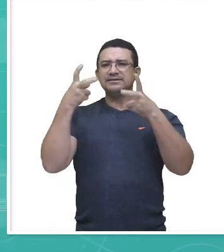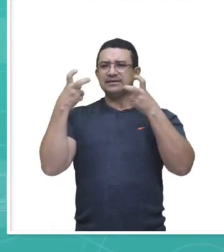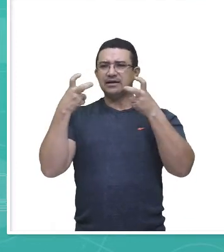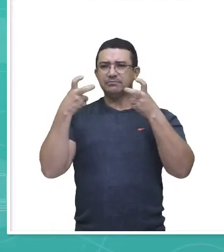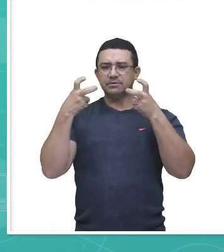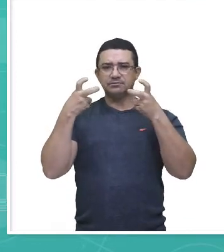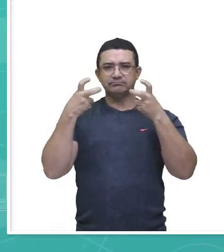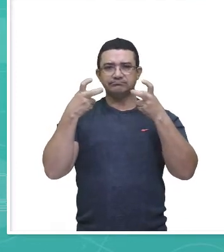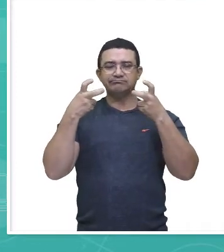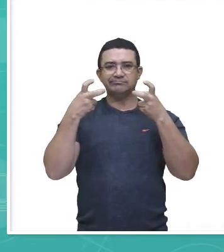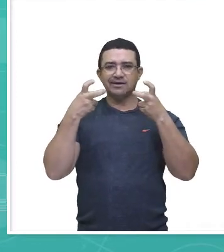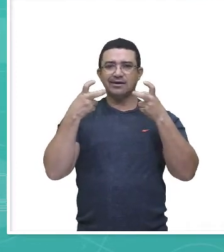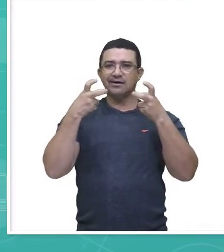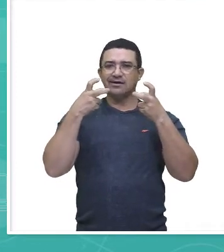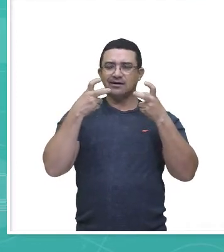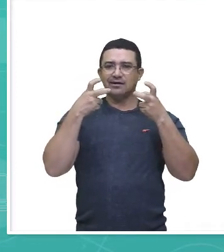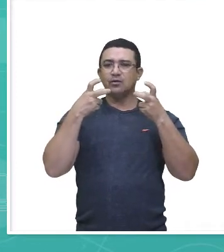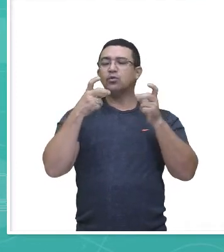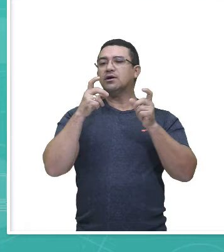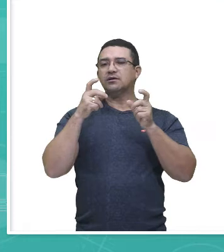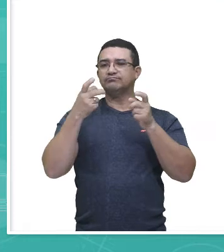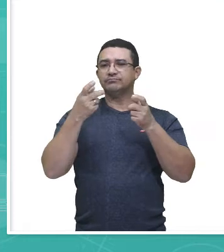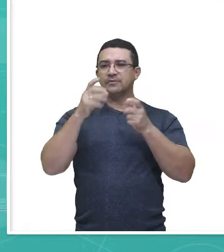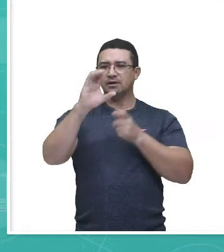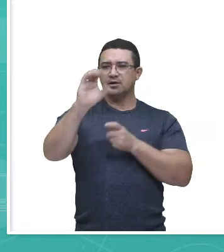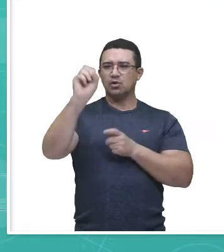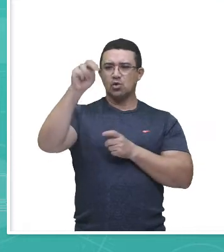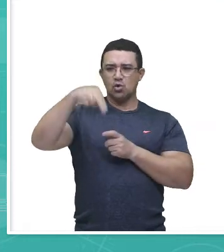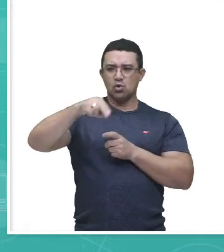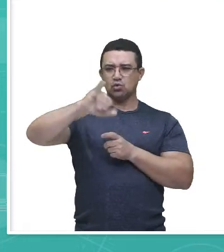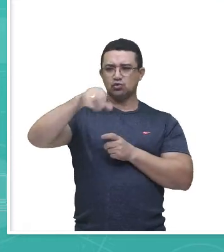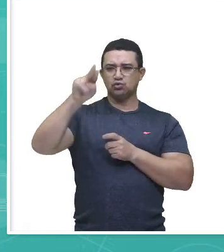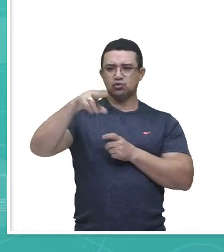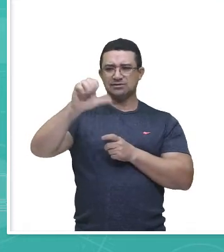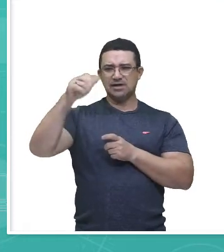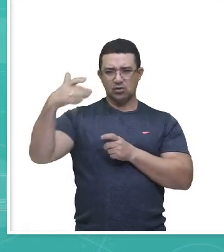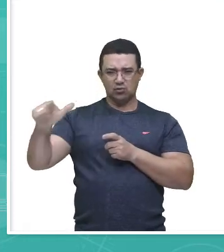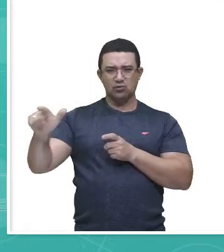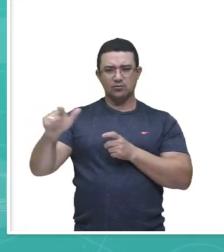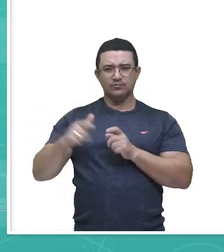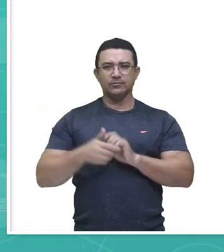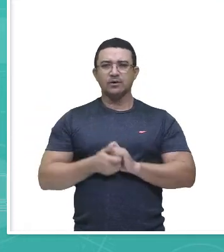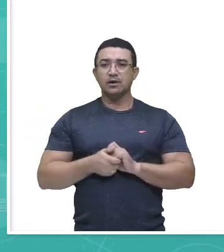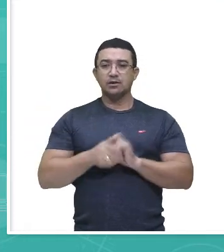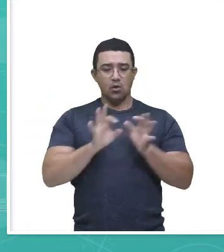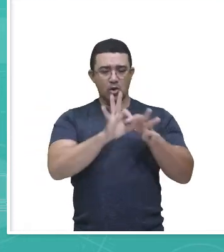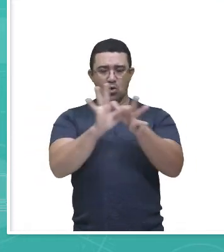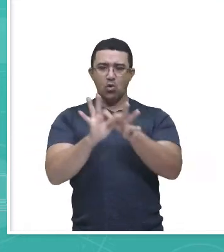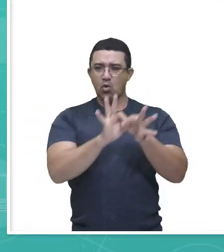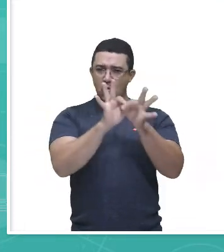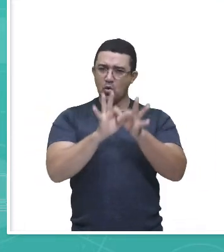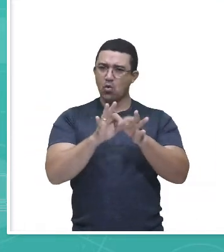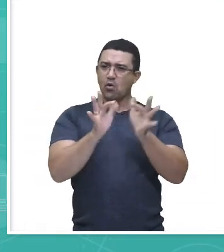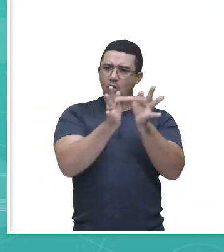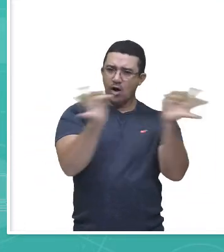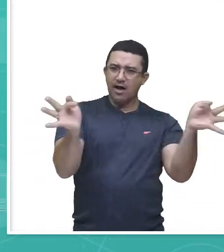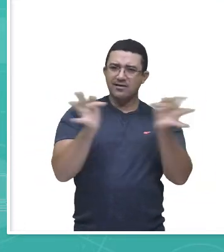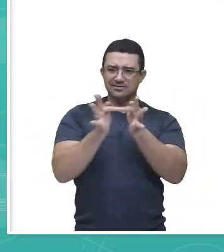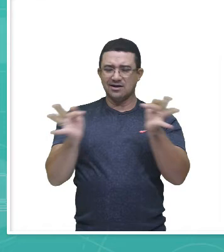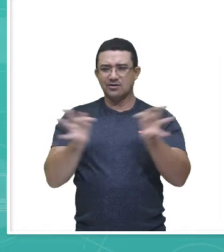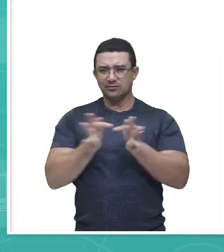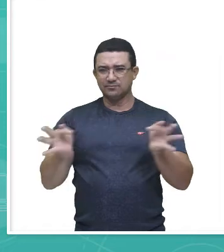esta conjunção, já vou dizer para vocês, a conjunção que ligou uma oração à outra,